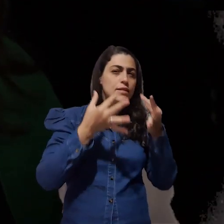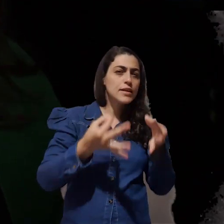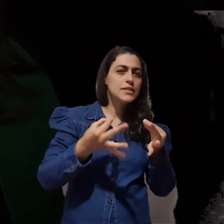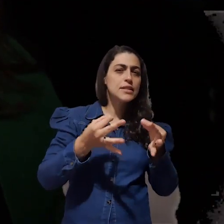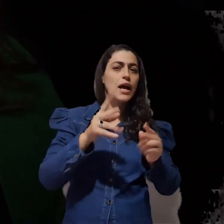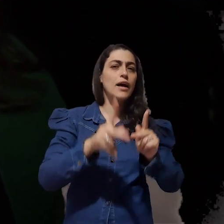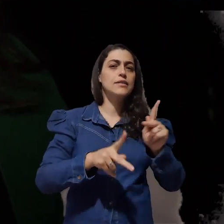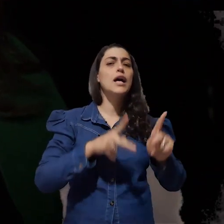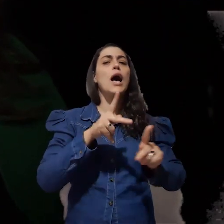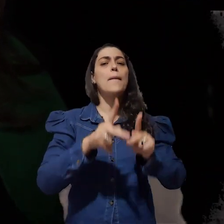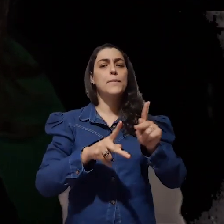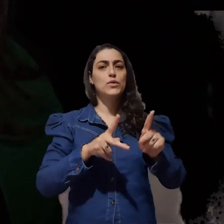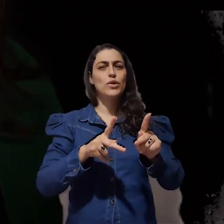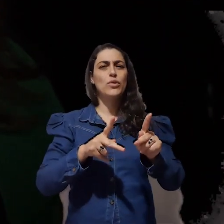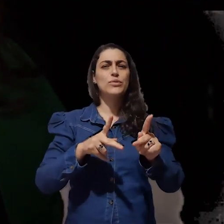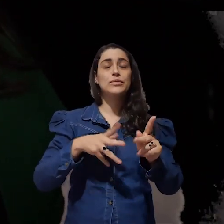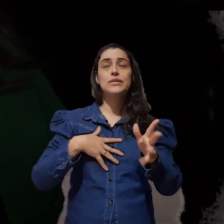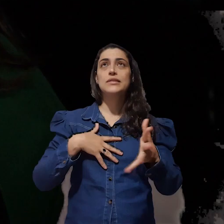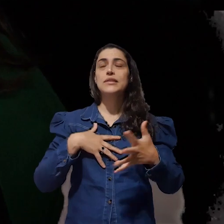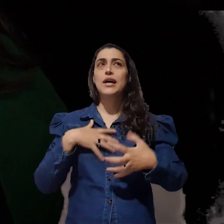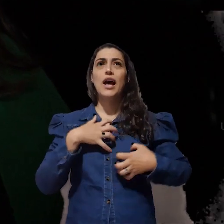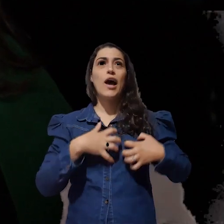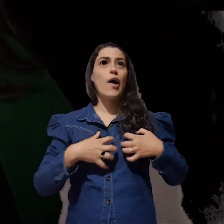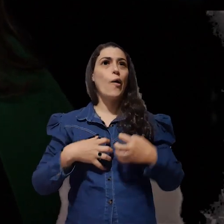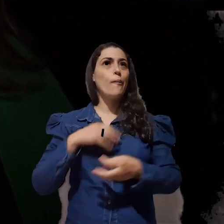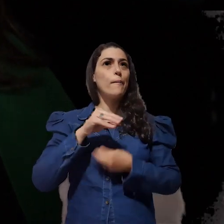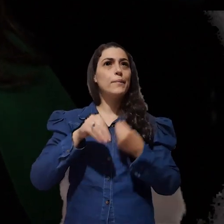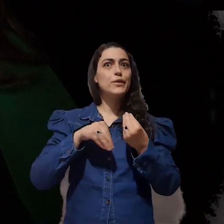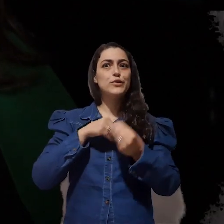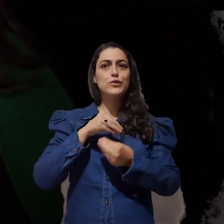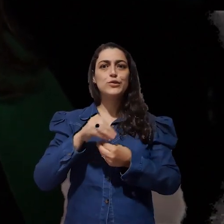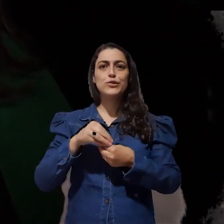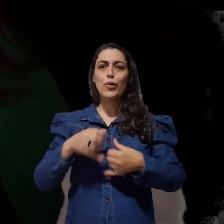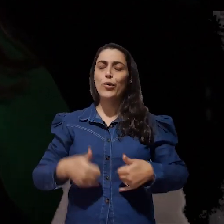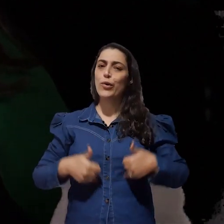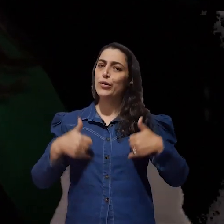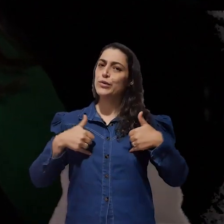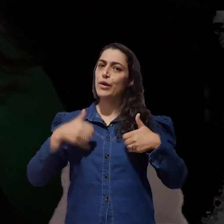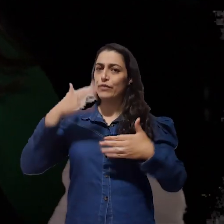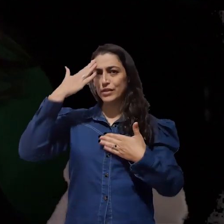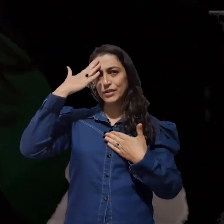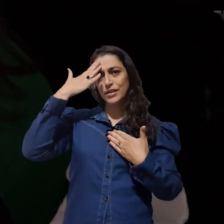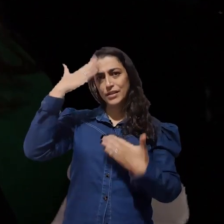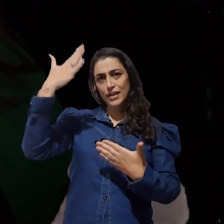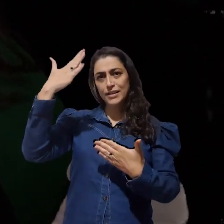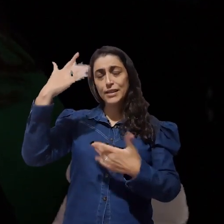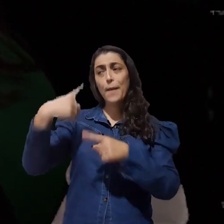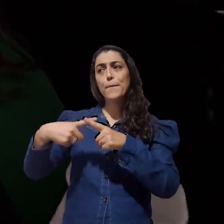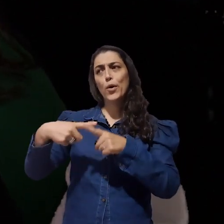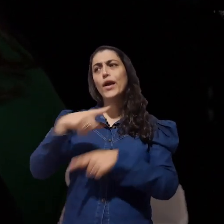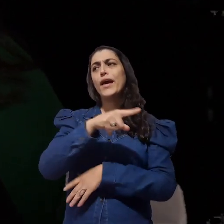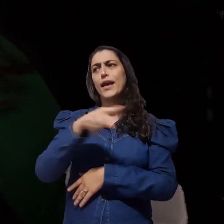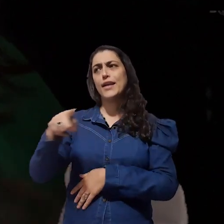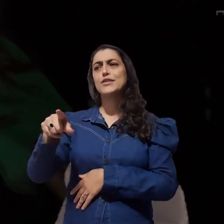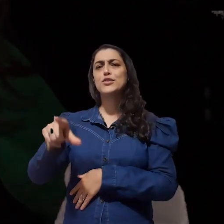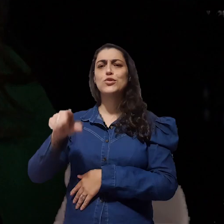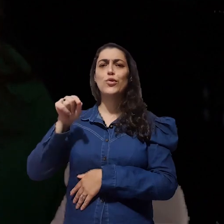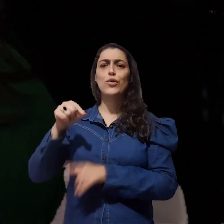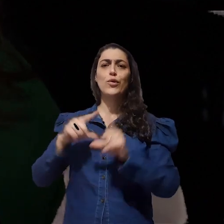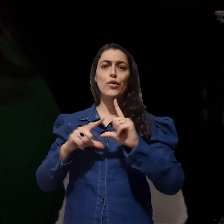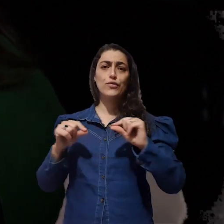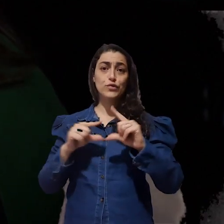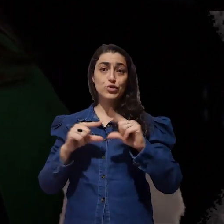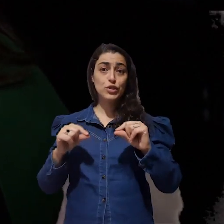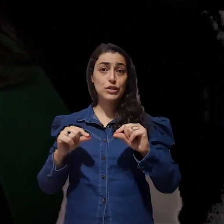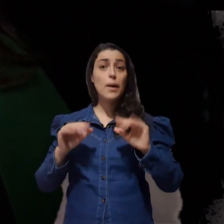está sensível às necessidades dessa população. Então, é uma mistura de satisfação, de